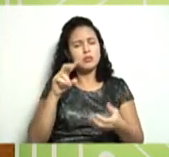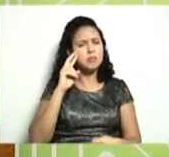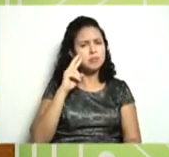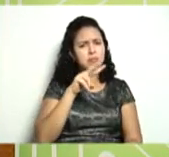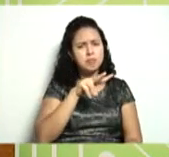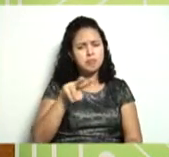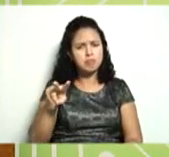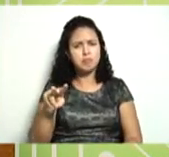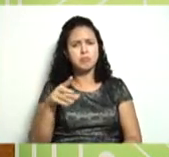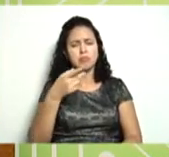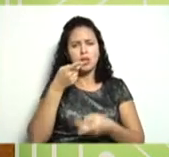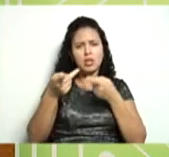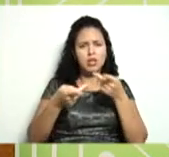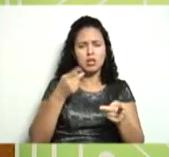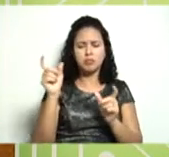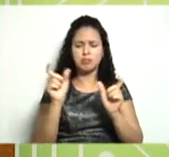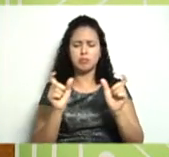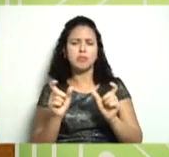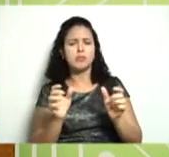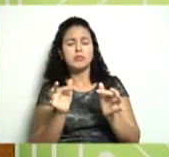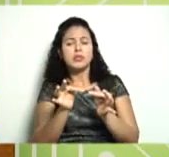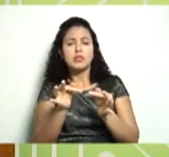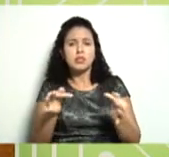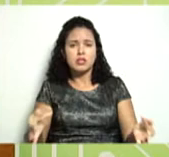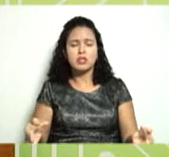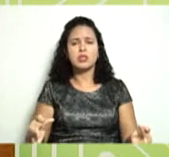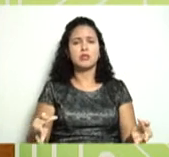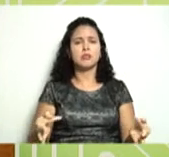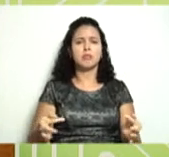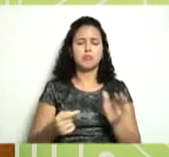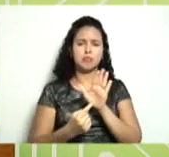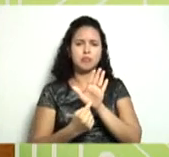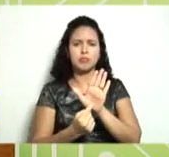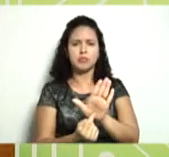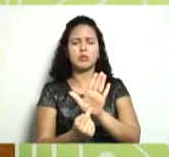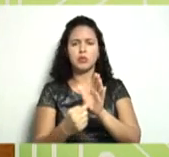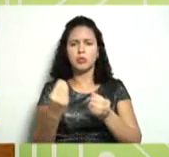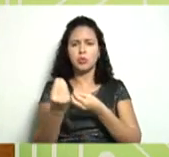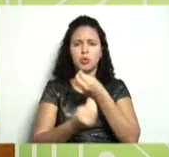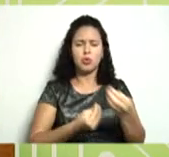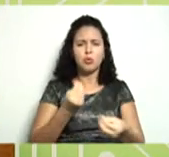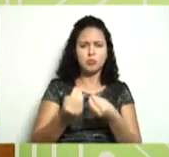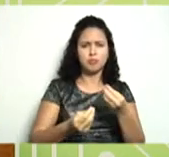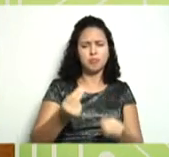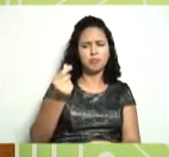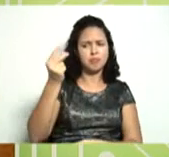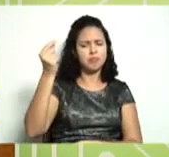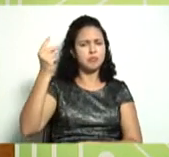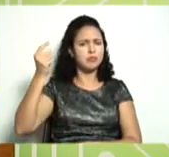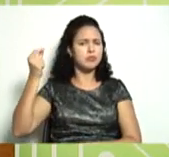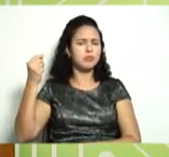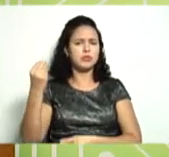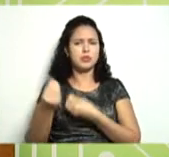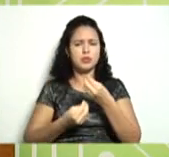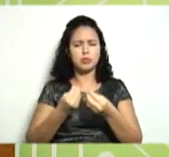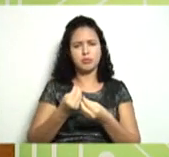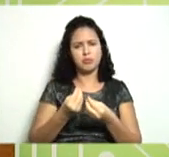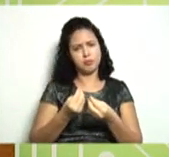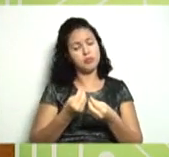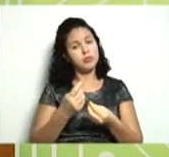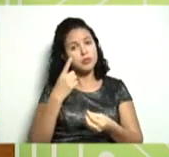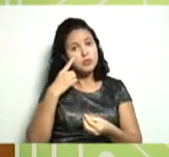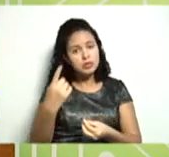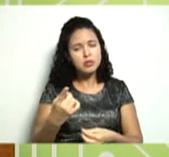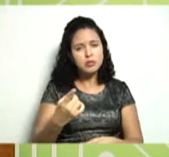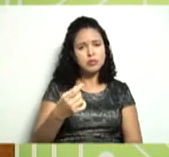palavras simples, de pessoas simples, mostrando como era a realidade deles. Olha lá, lá em 89 ele